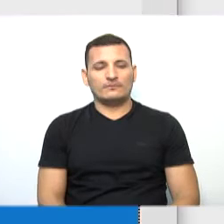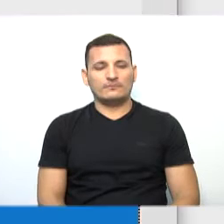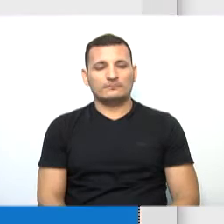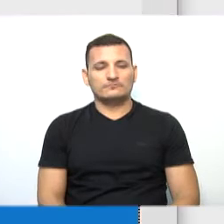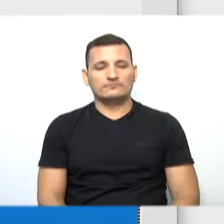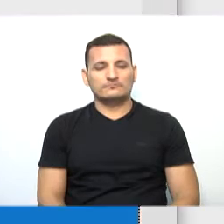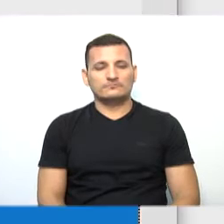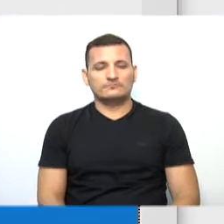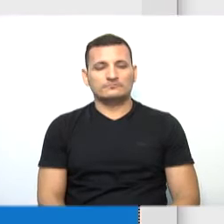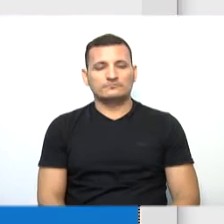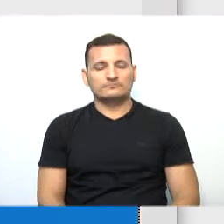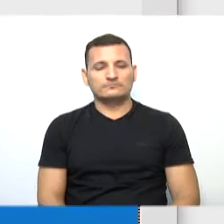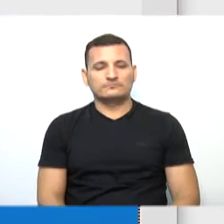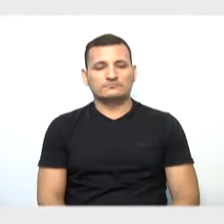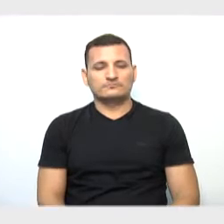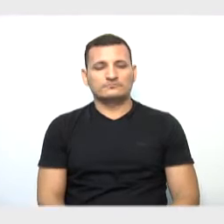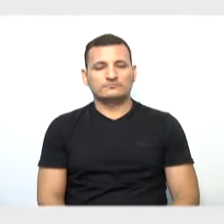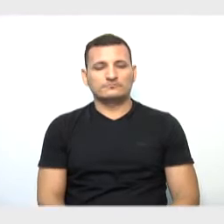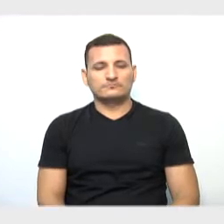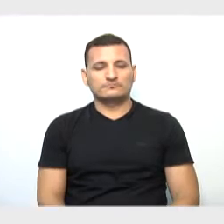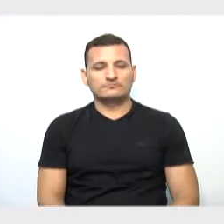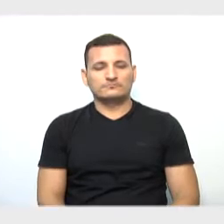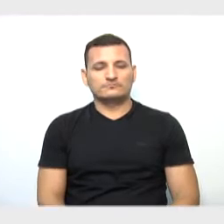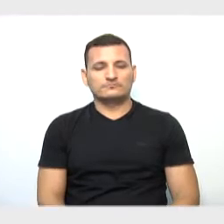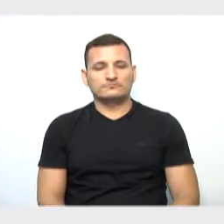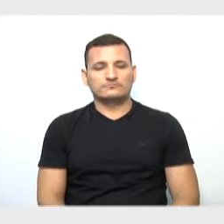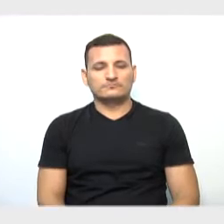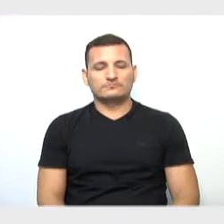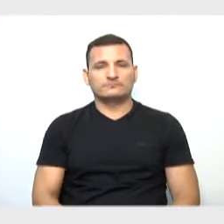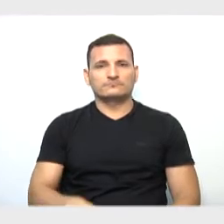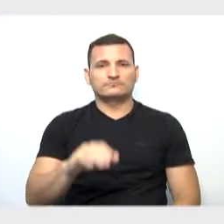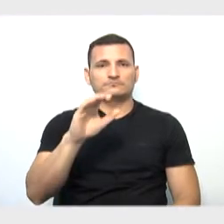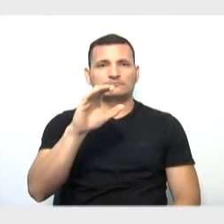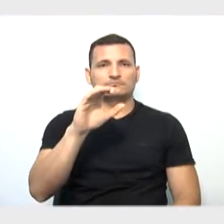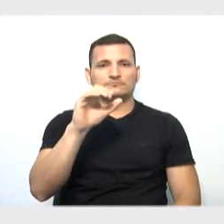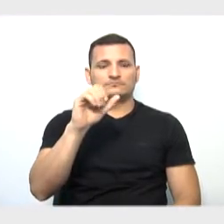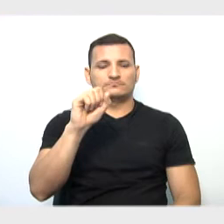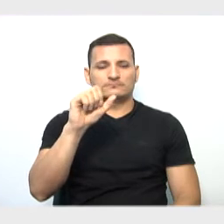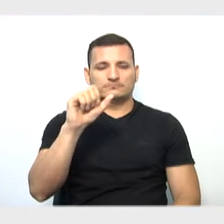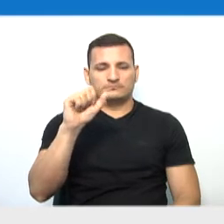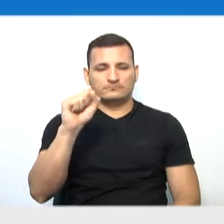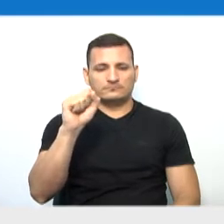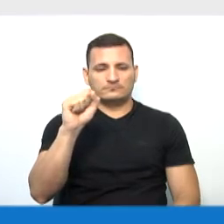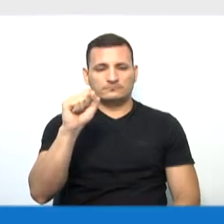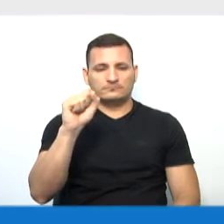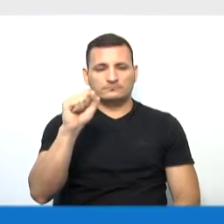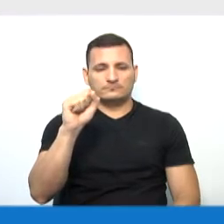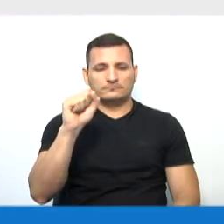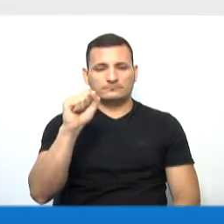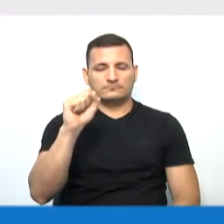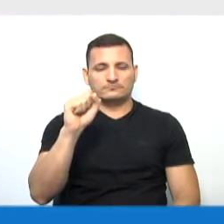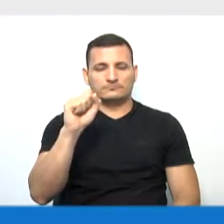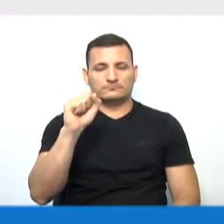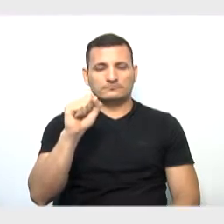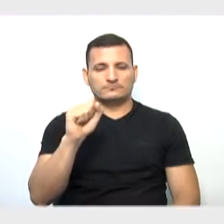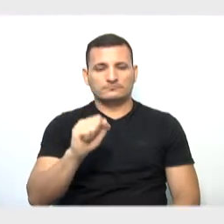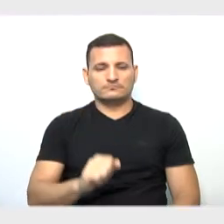relacionado para acessar o CSS, relacionado com